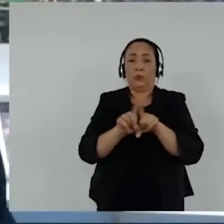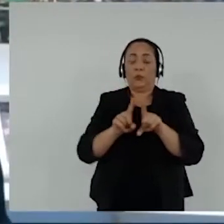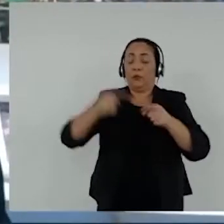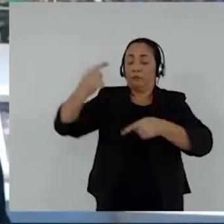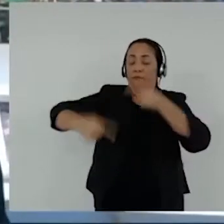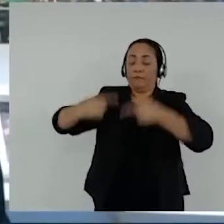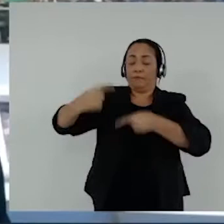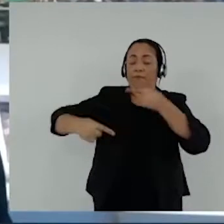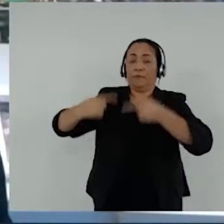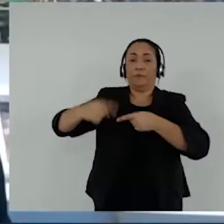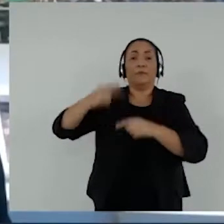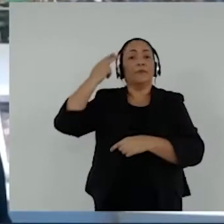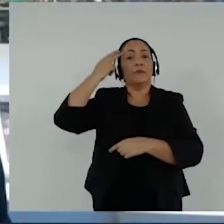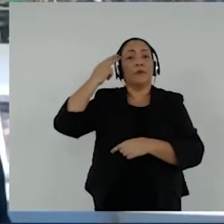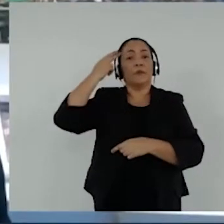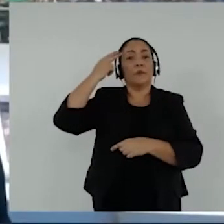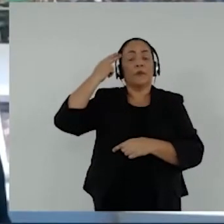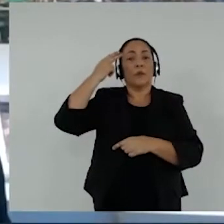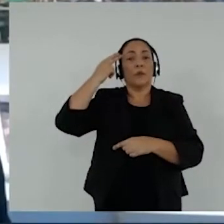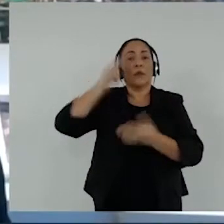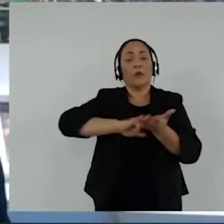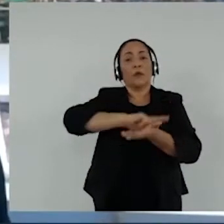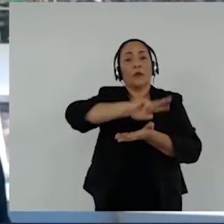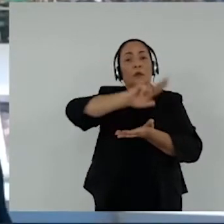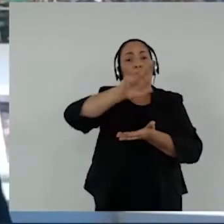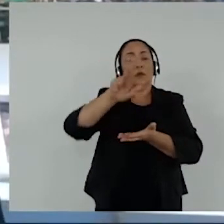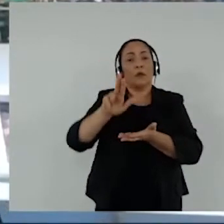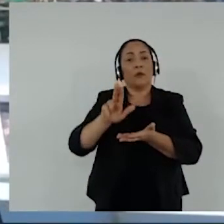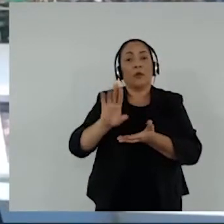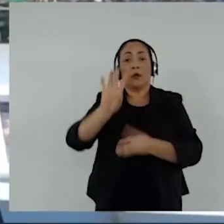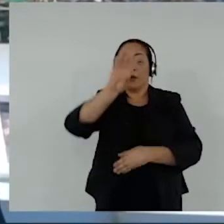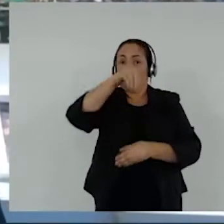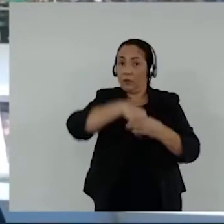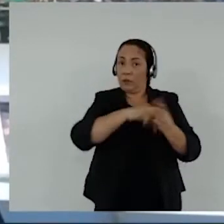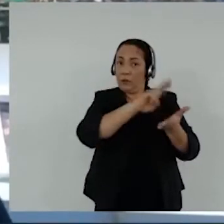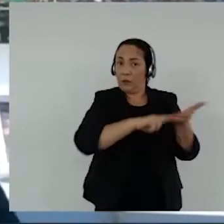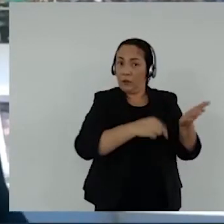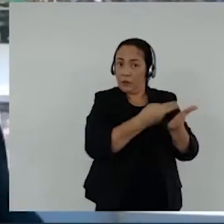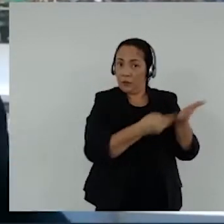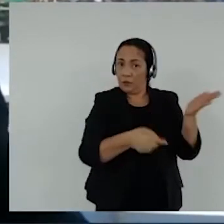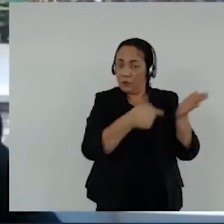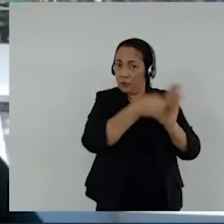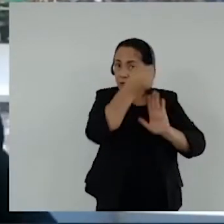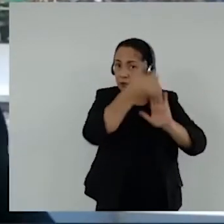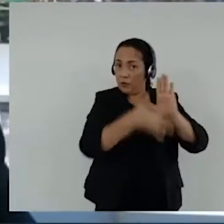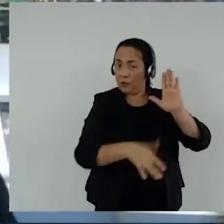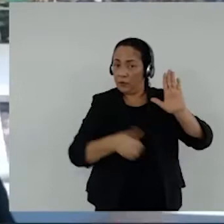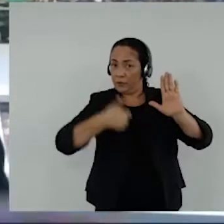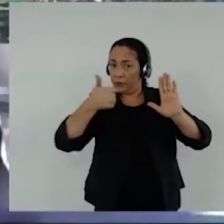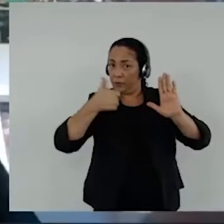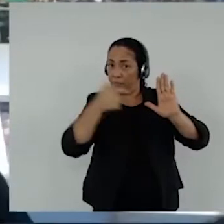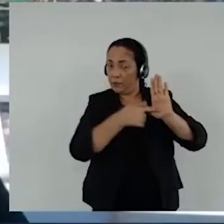das hipóteses que foram conjecturadas aí nessa resolução. Primeiro, sugeriu-se que o sorteio do jurado